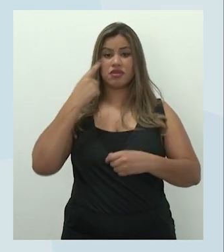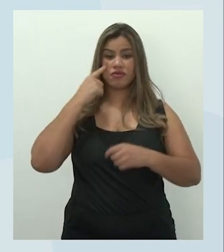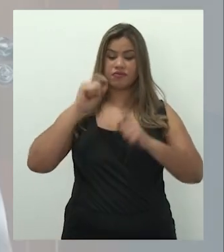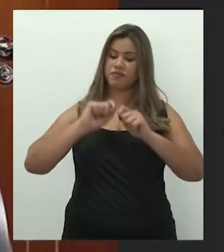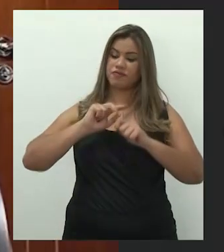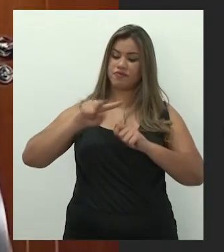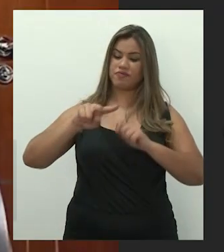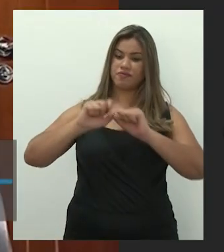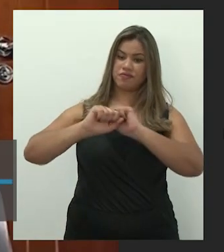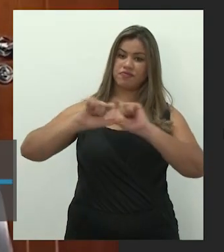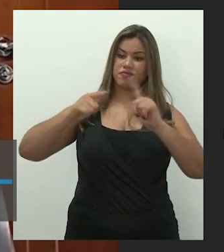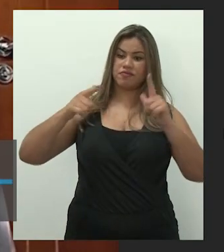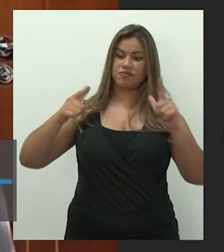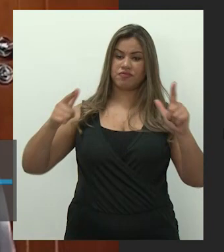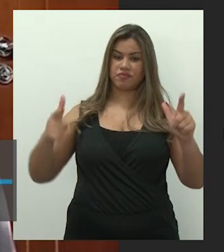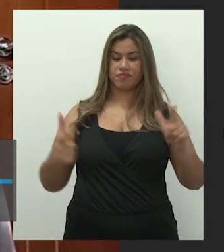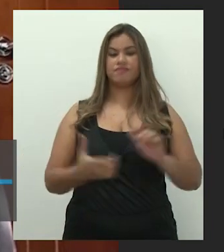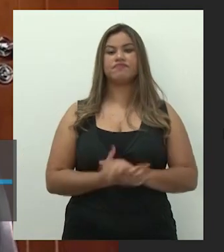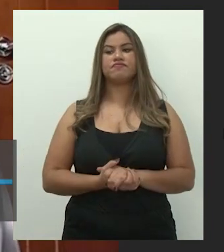desmistificá-lo.